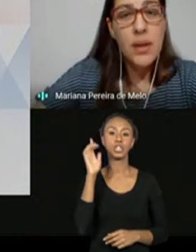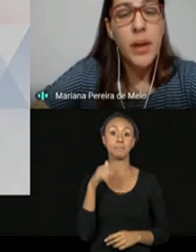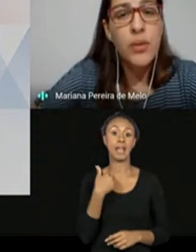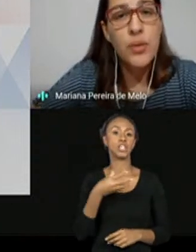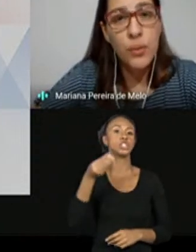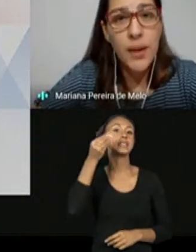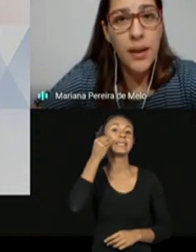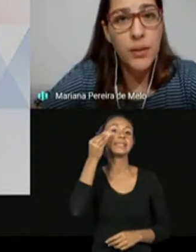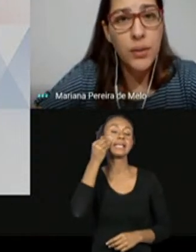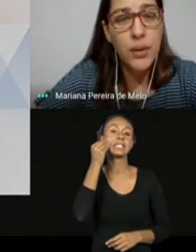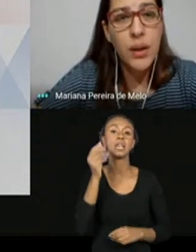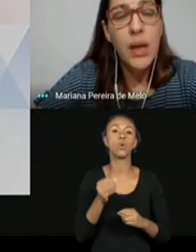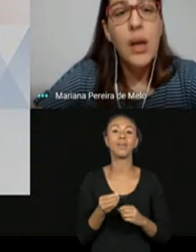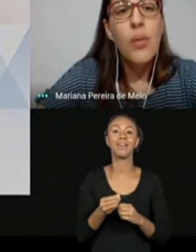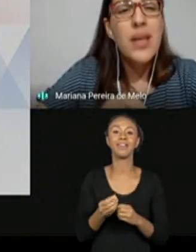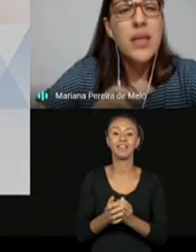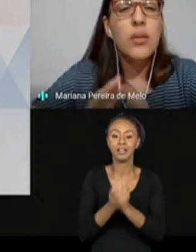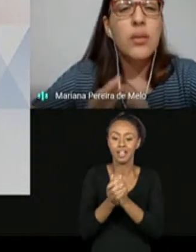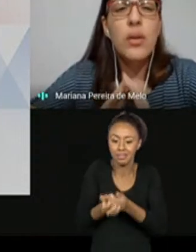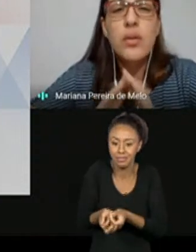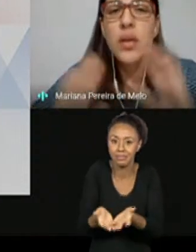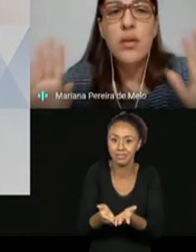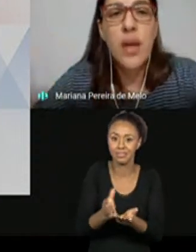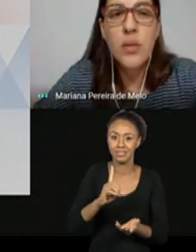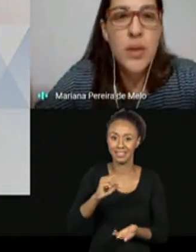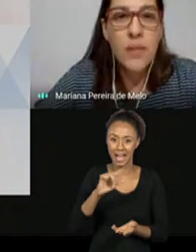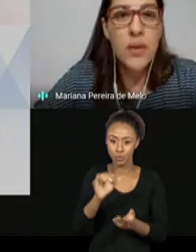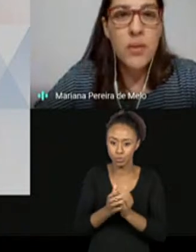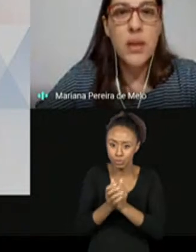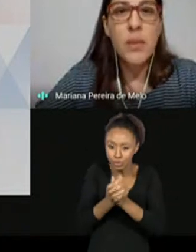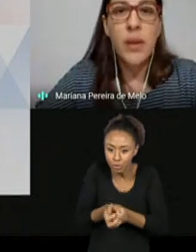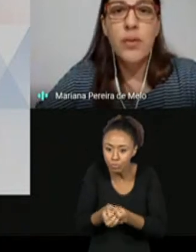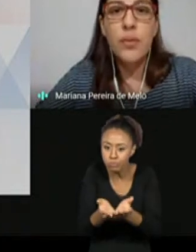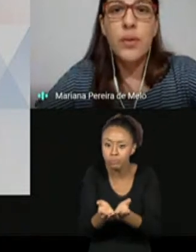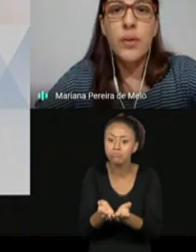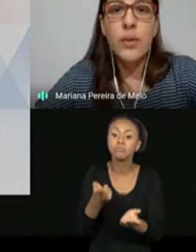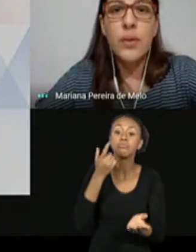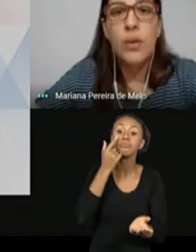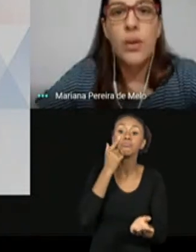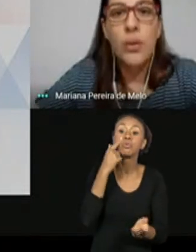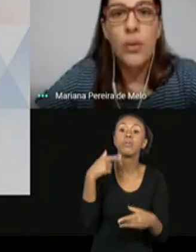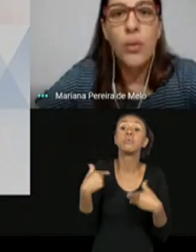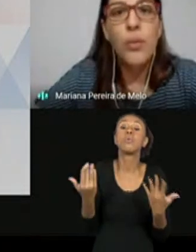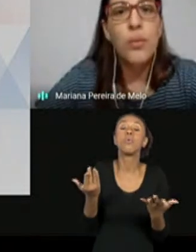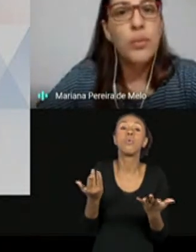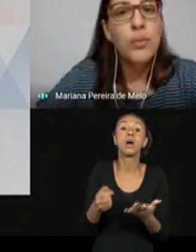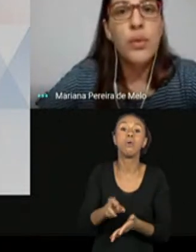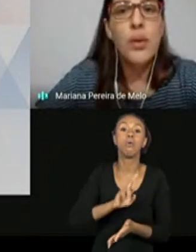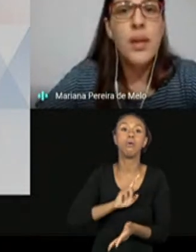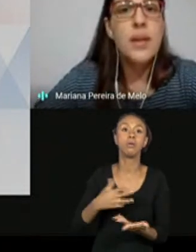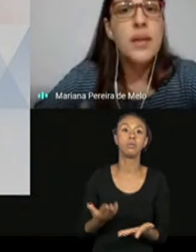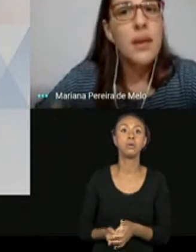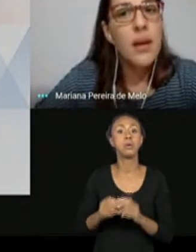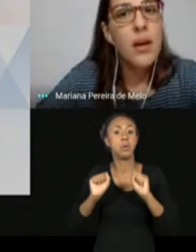é o lançamento de um dado. Quais são todos os resultados possíveis do lançamento de um dado?